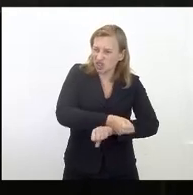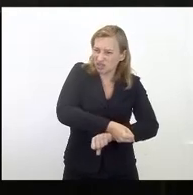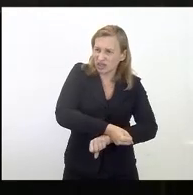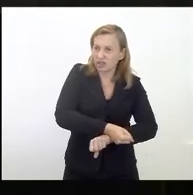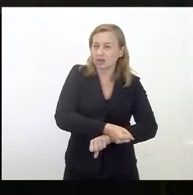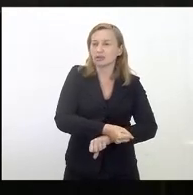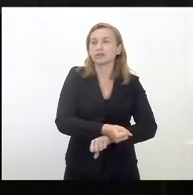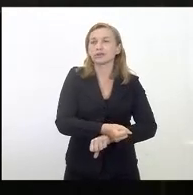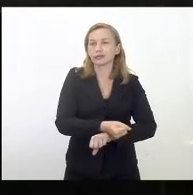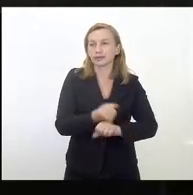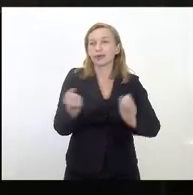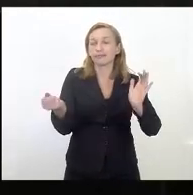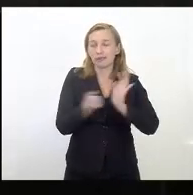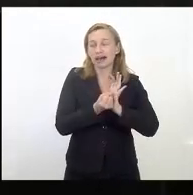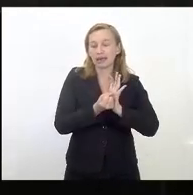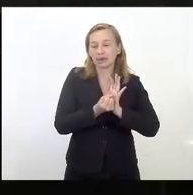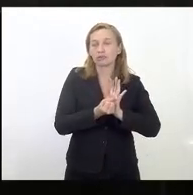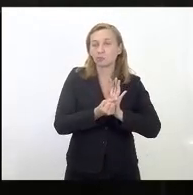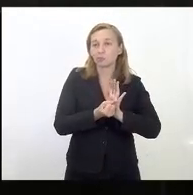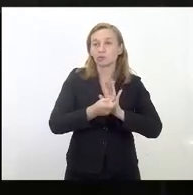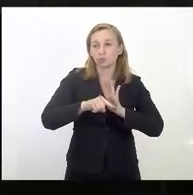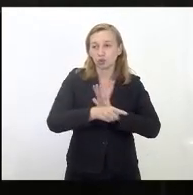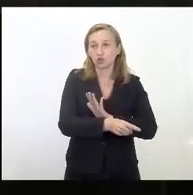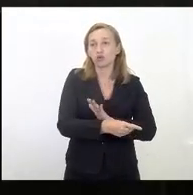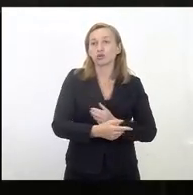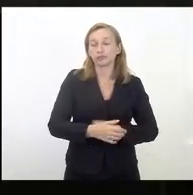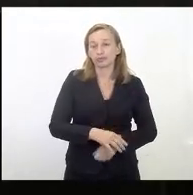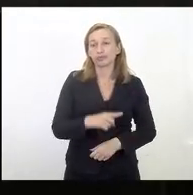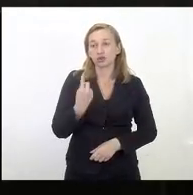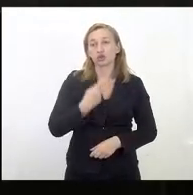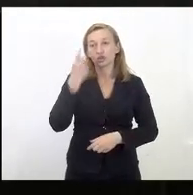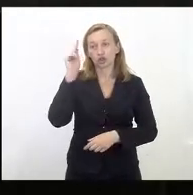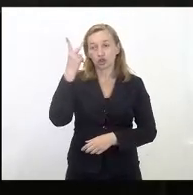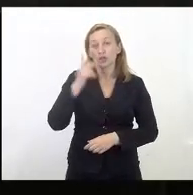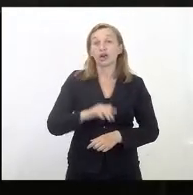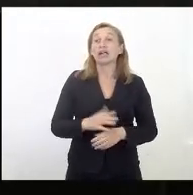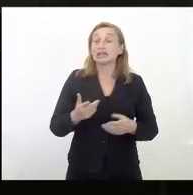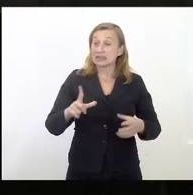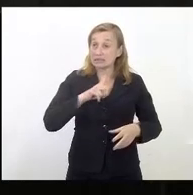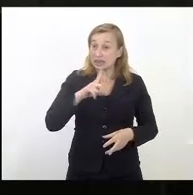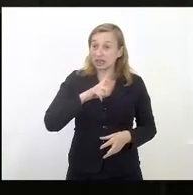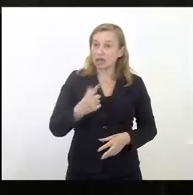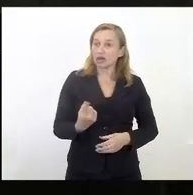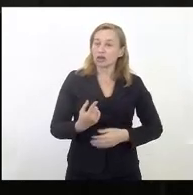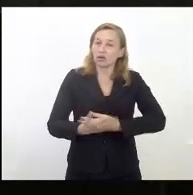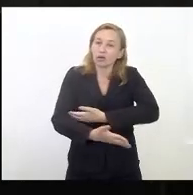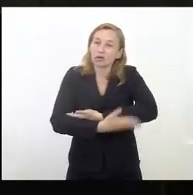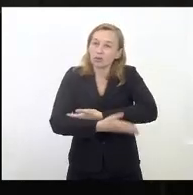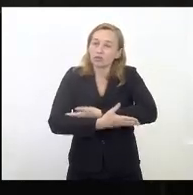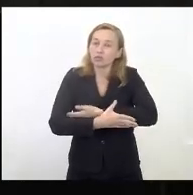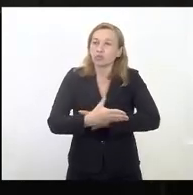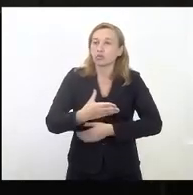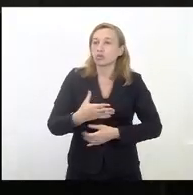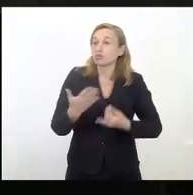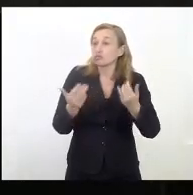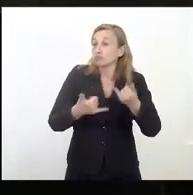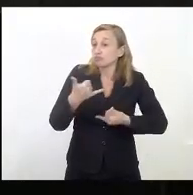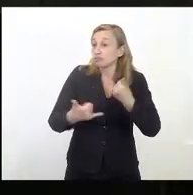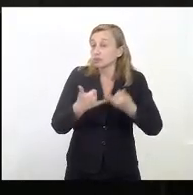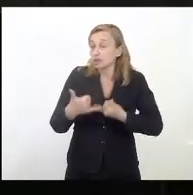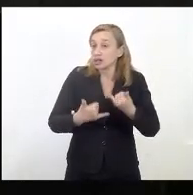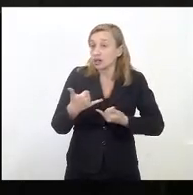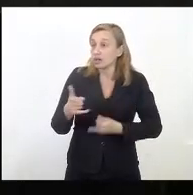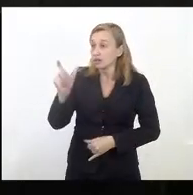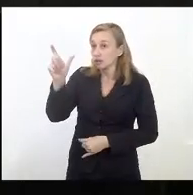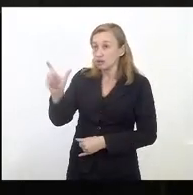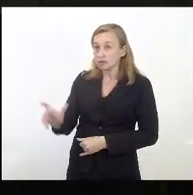marca terrível indelével da nossa história então assim ter uma boneca simbolizando uma